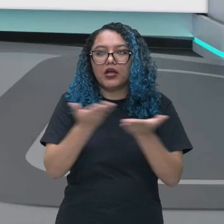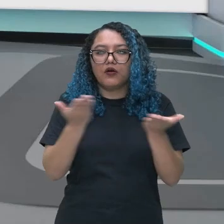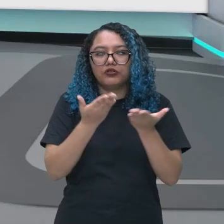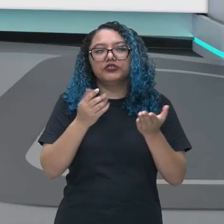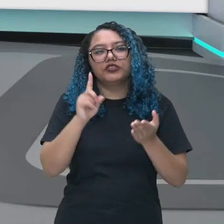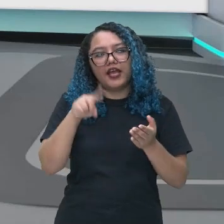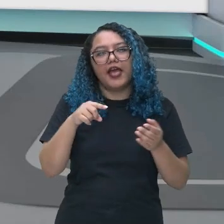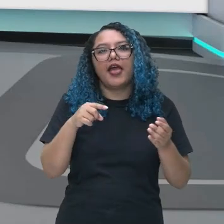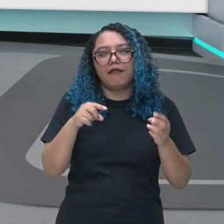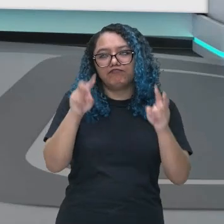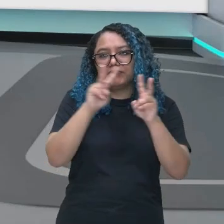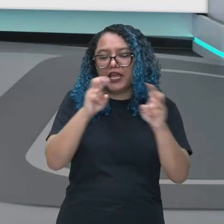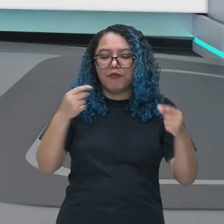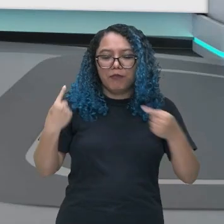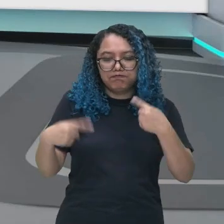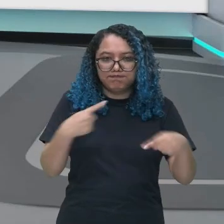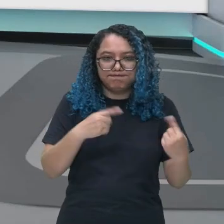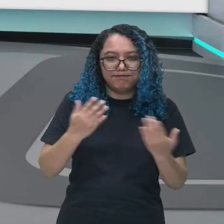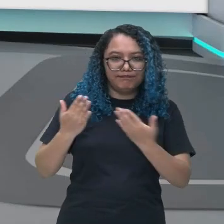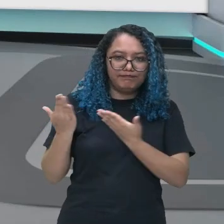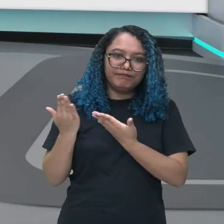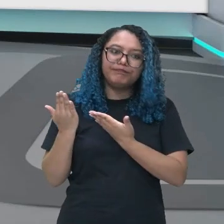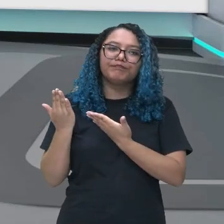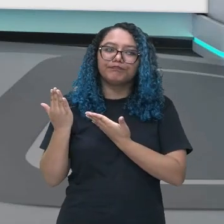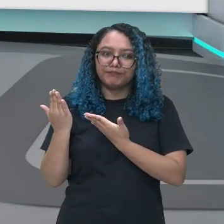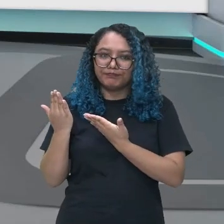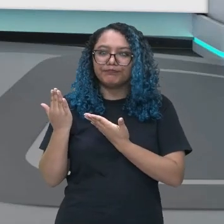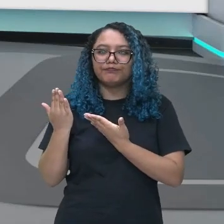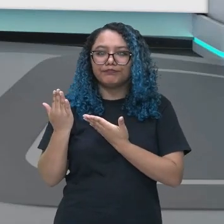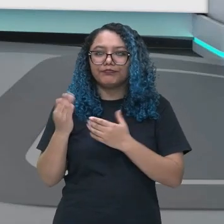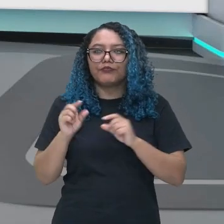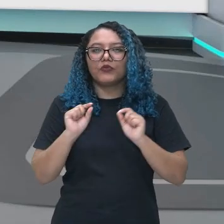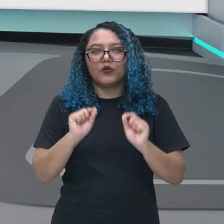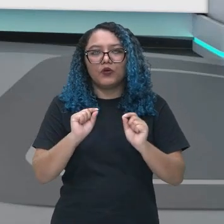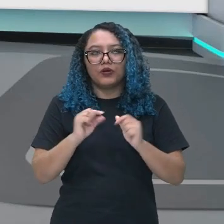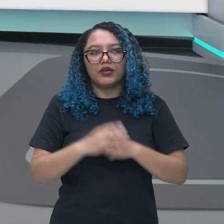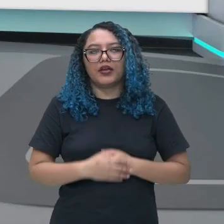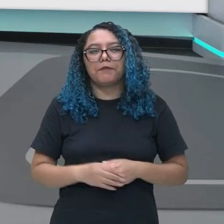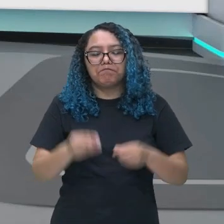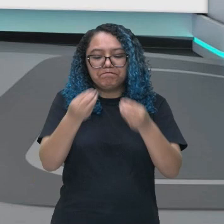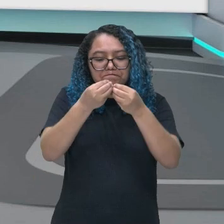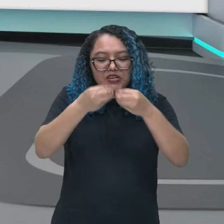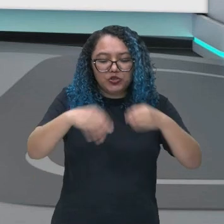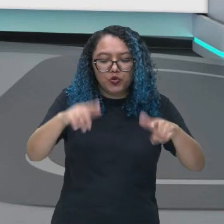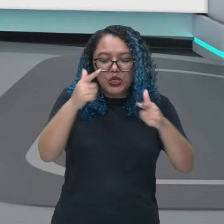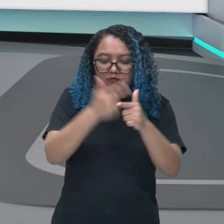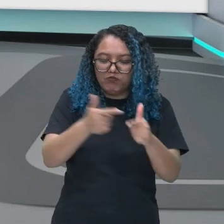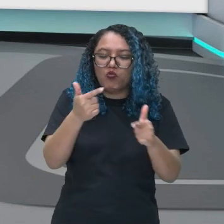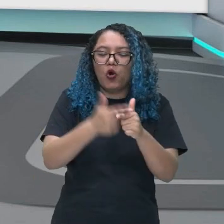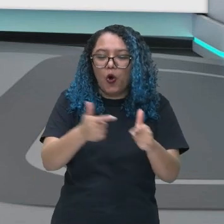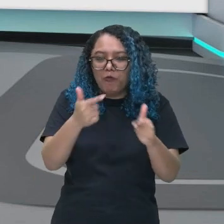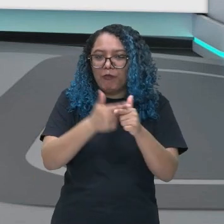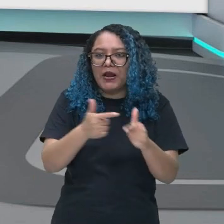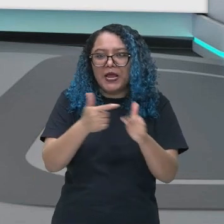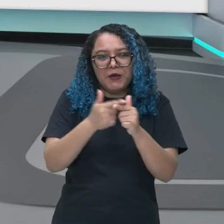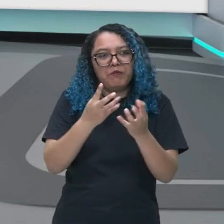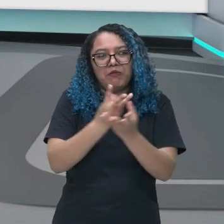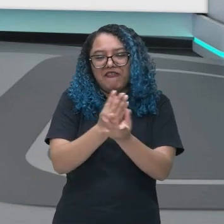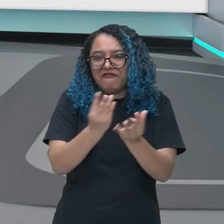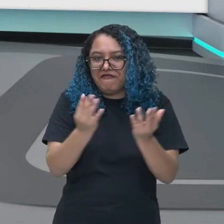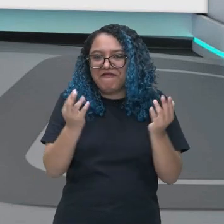polêmico que traz, como eu disse para vocês, grandes prejuízos.